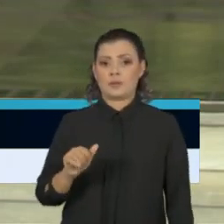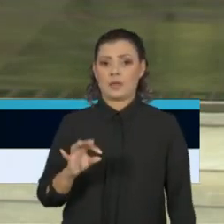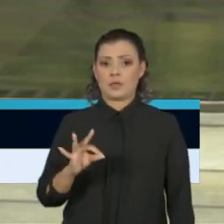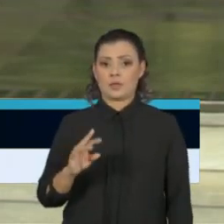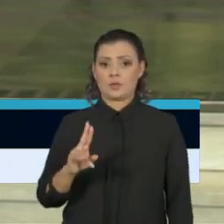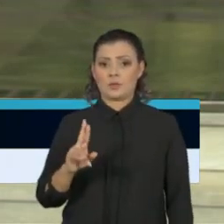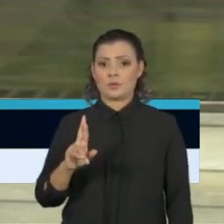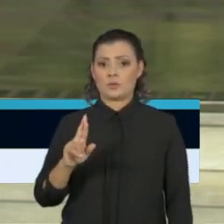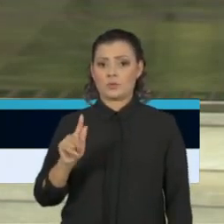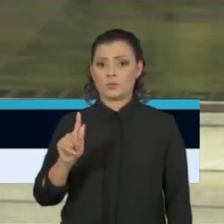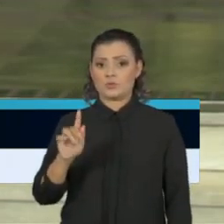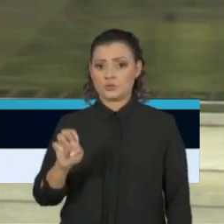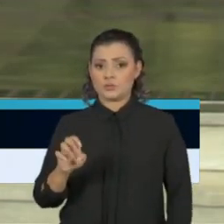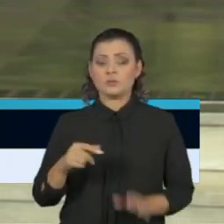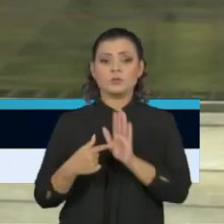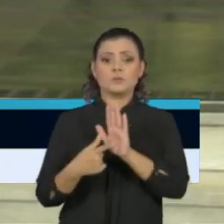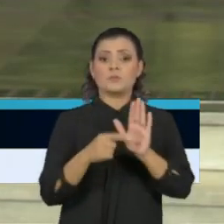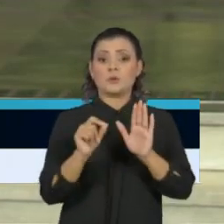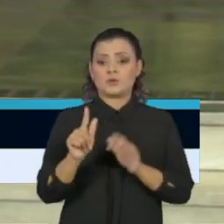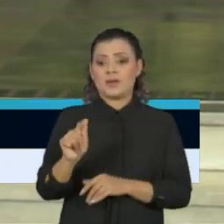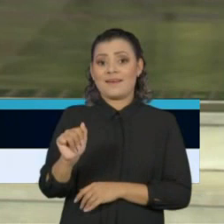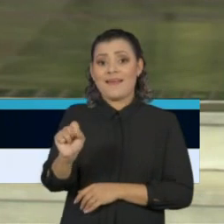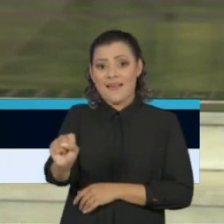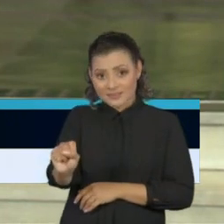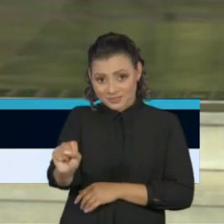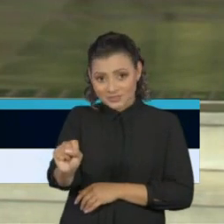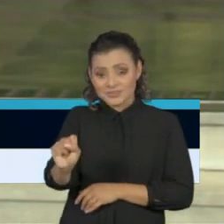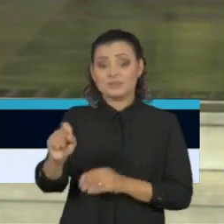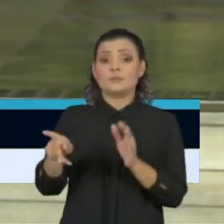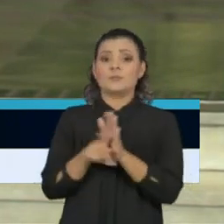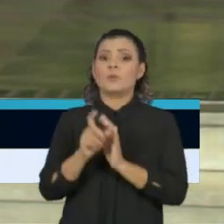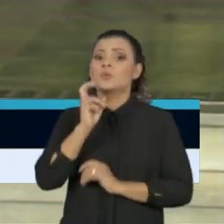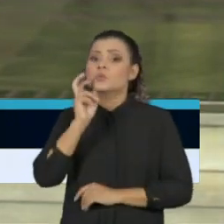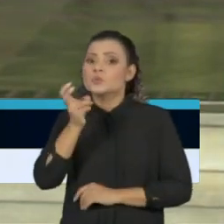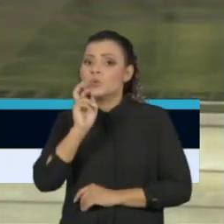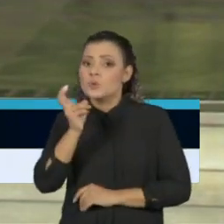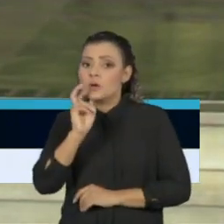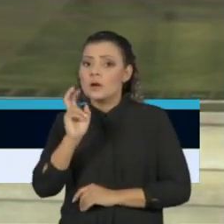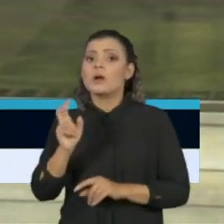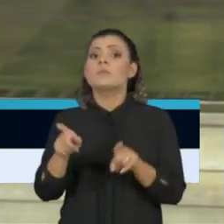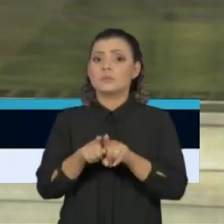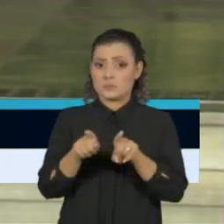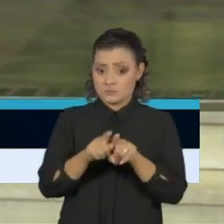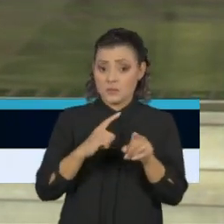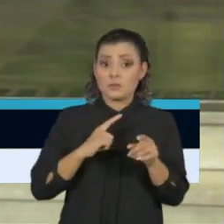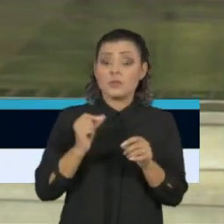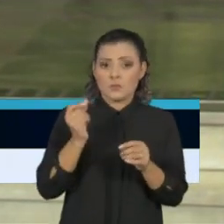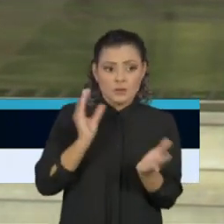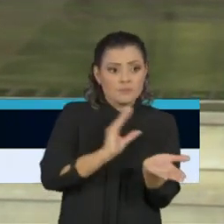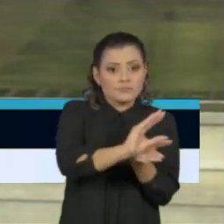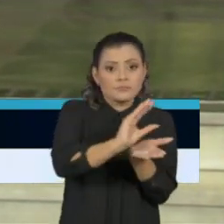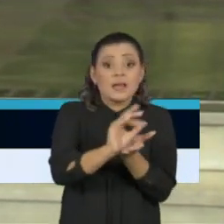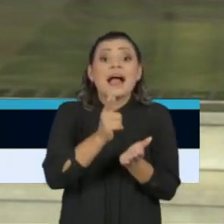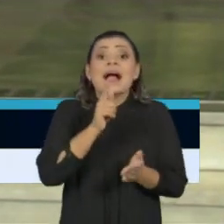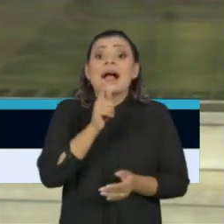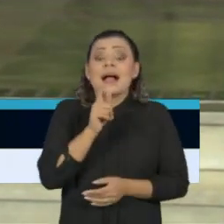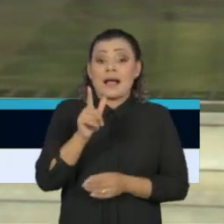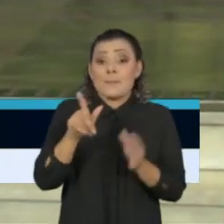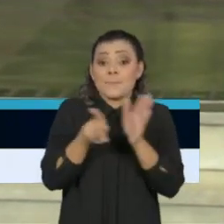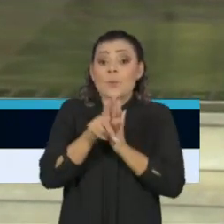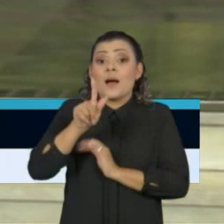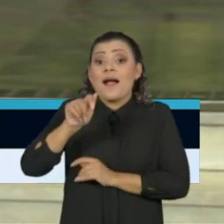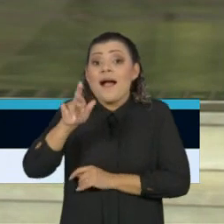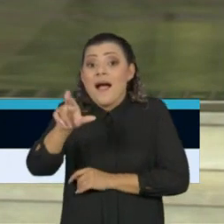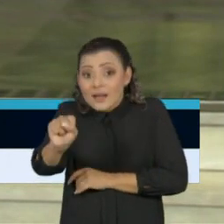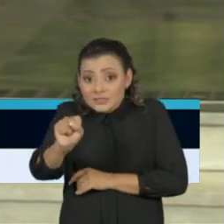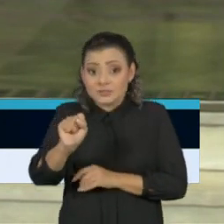a empresa que atende a distribuição de gás na região de Sorocaba, para suspender o corte de gás aos clientes residenciais e